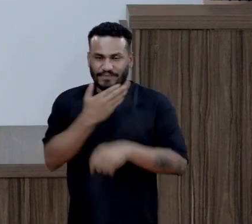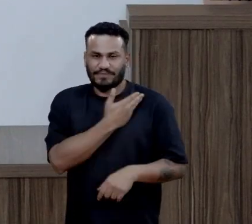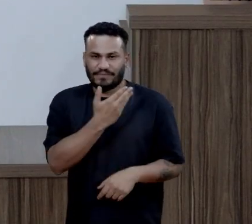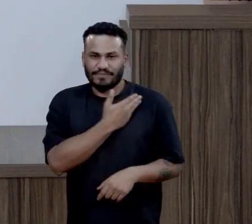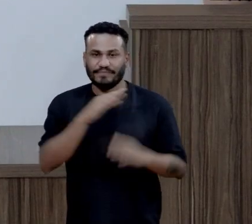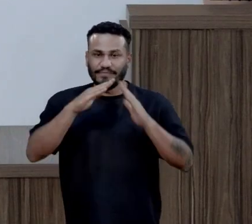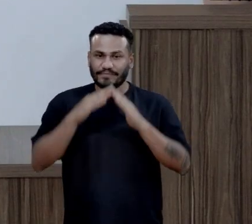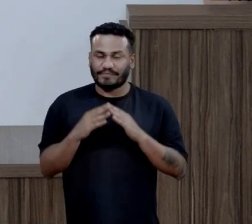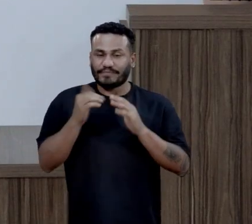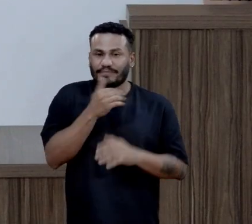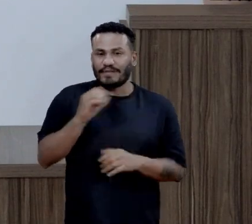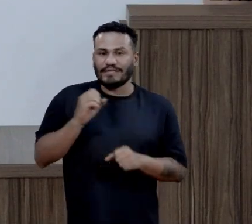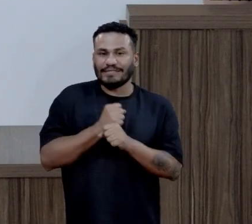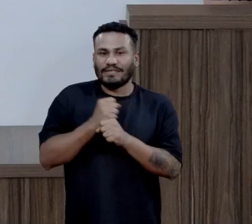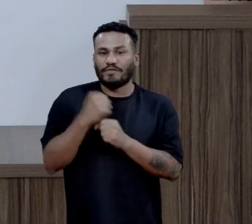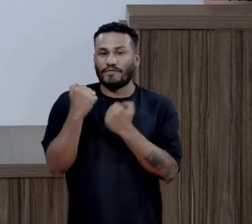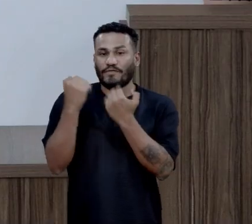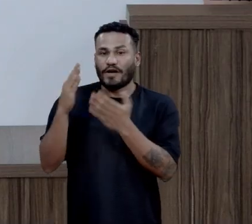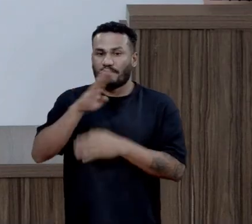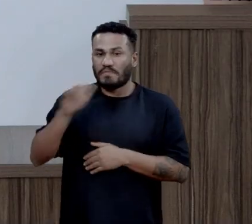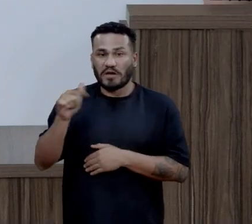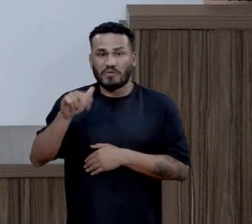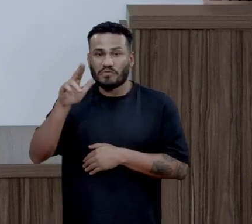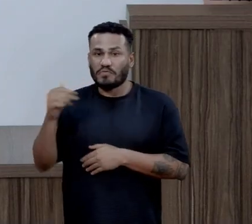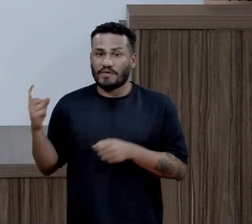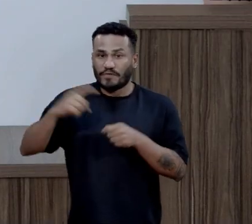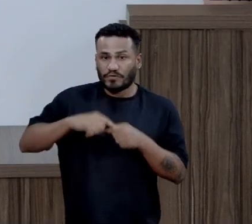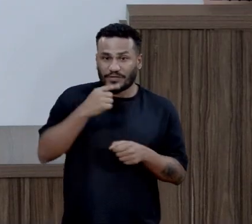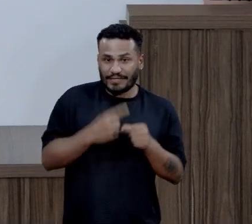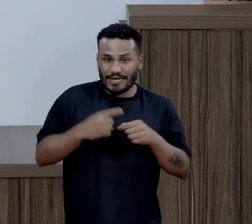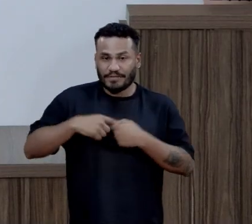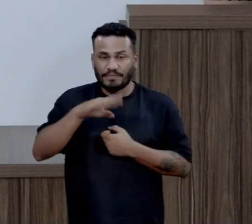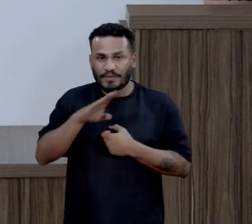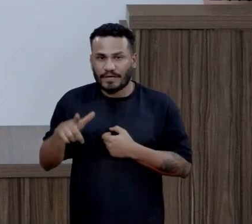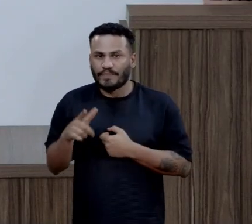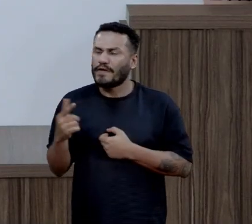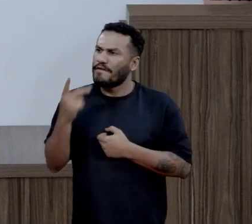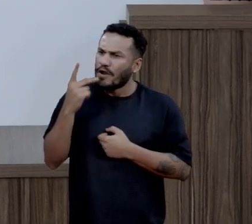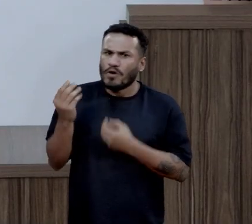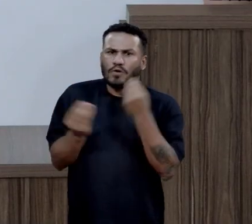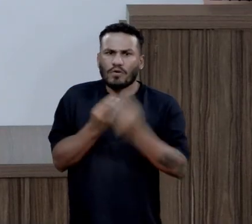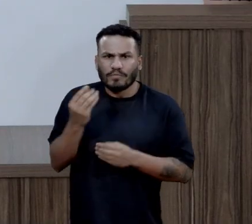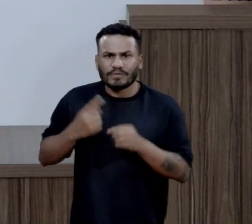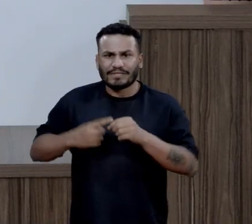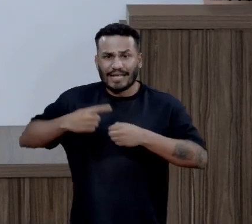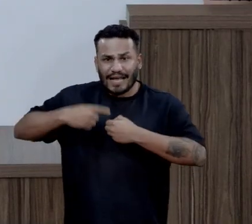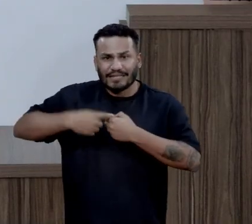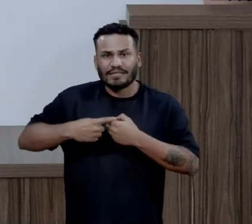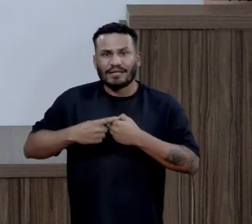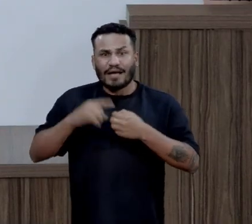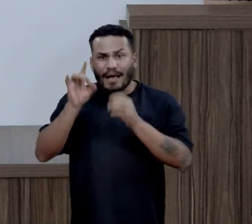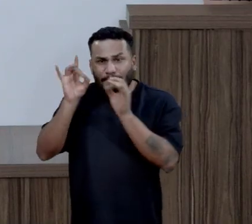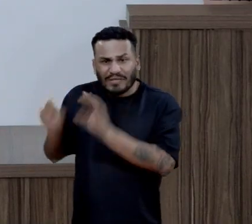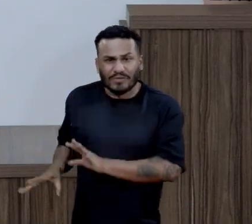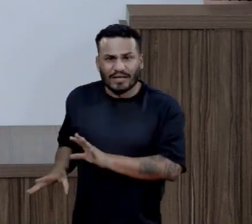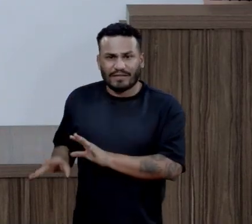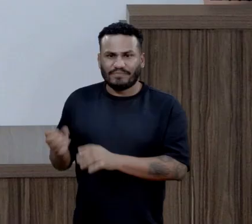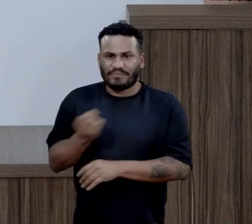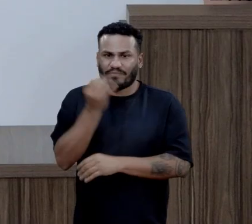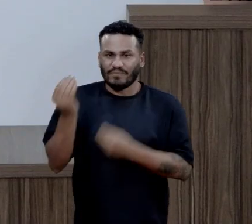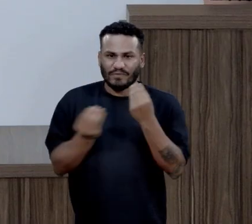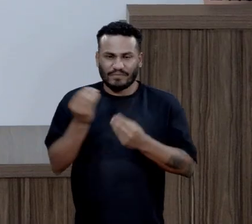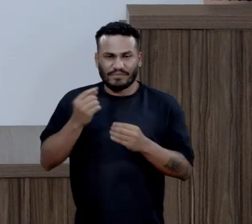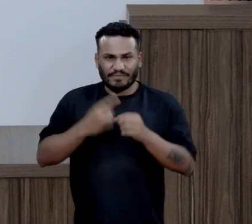que morou 10 anos fora de Blumenau, ela não tinha mais retornado para a cidade, e ela me falou o quanto essa cidade está abandonada, quanto